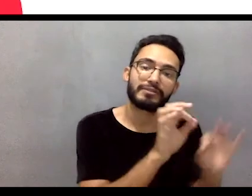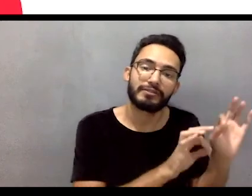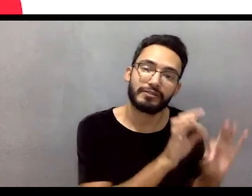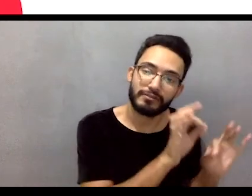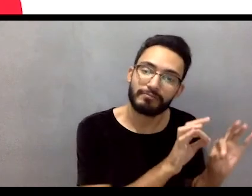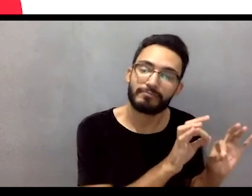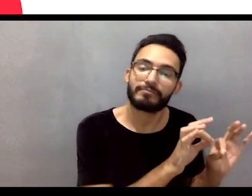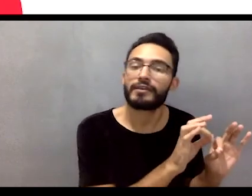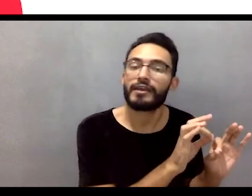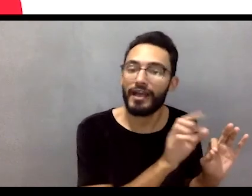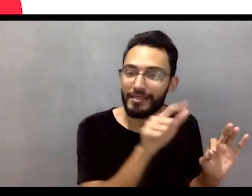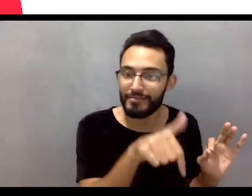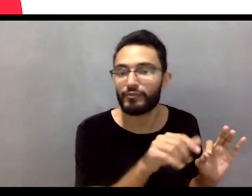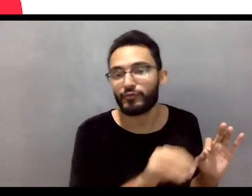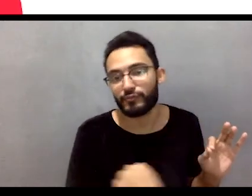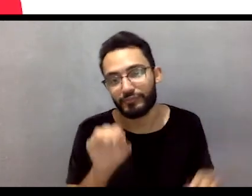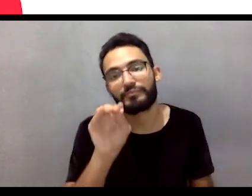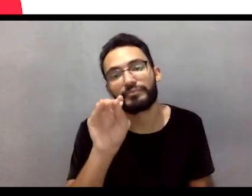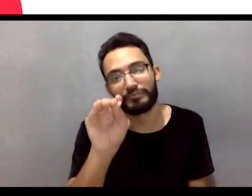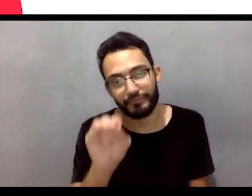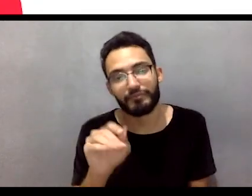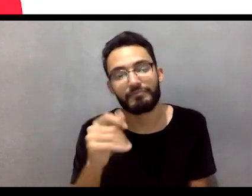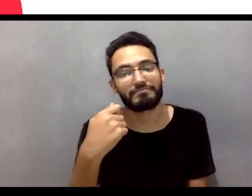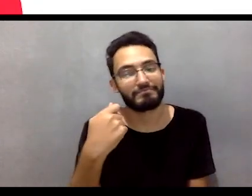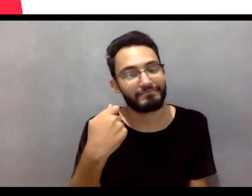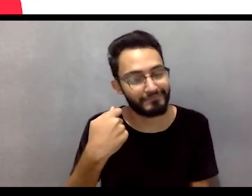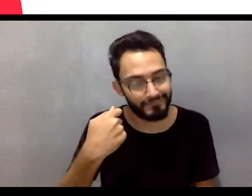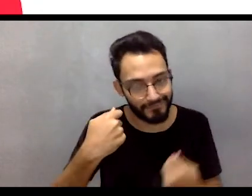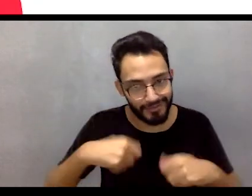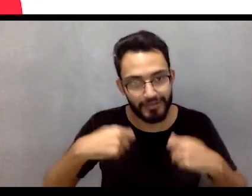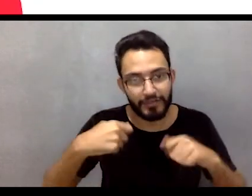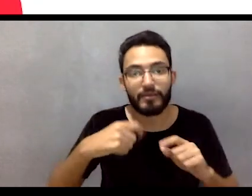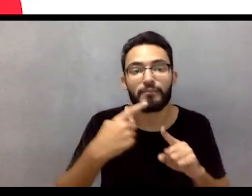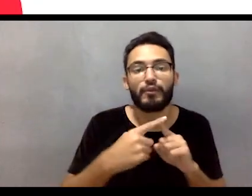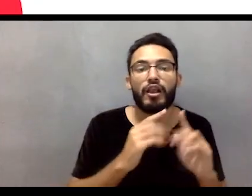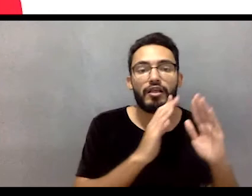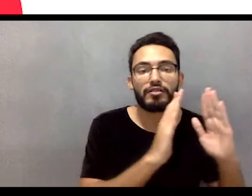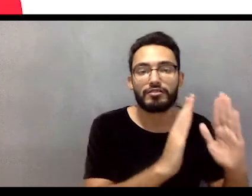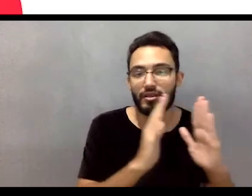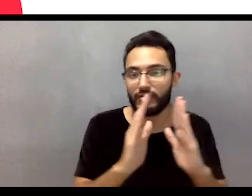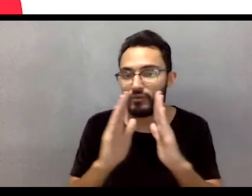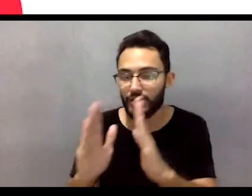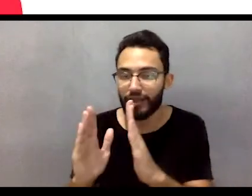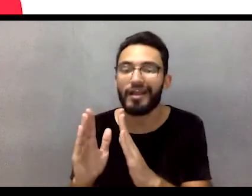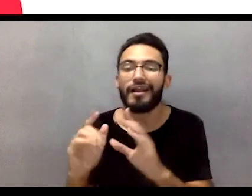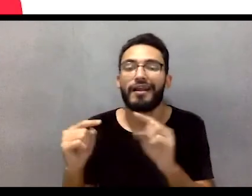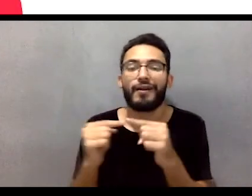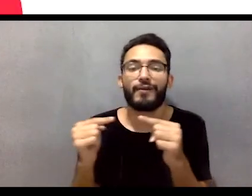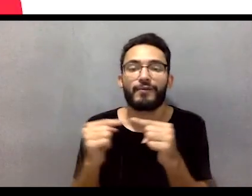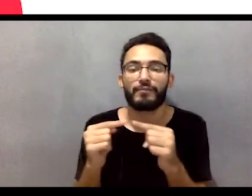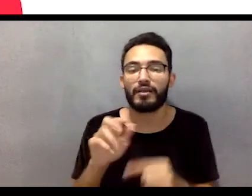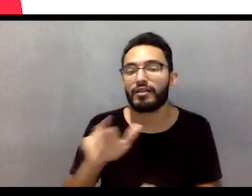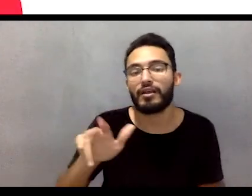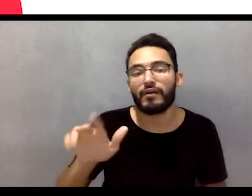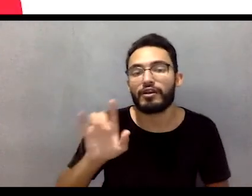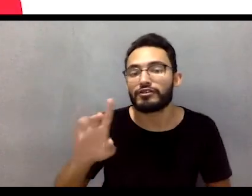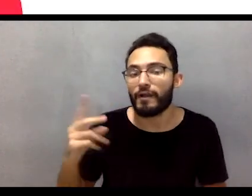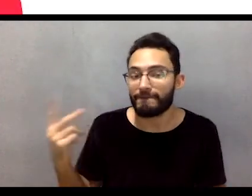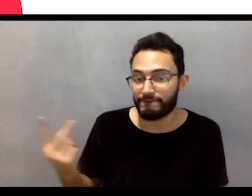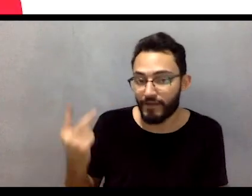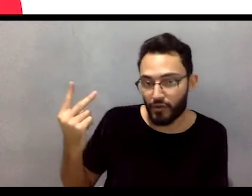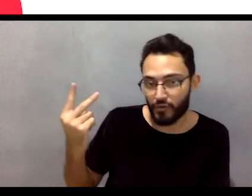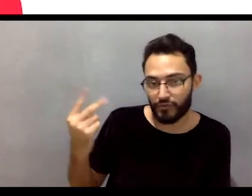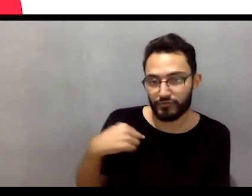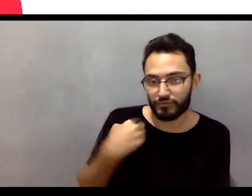este. Então, eu tenho que marcar também isso para que a gente tenha uma sequência lógica, não só em parte do valor que